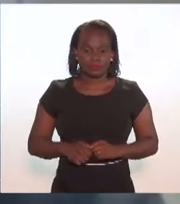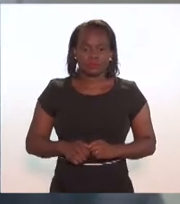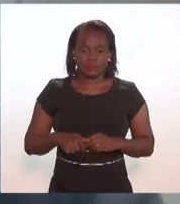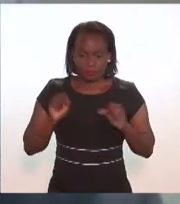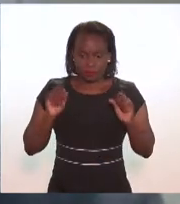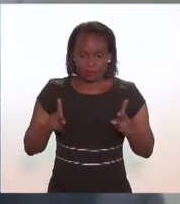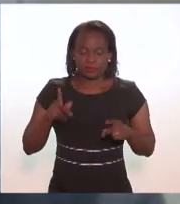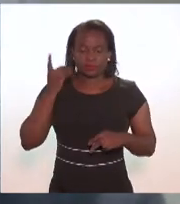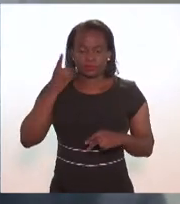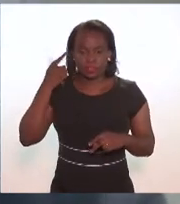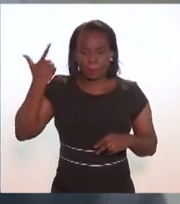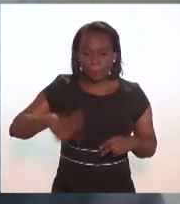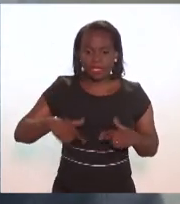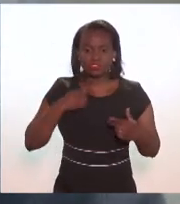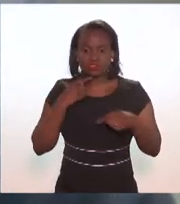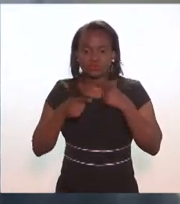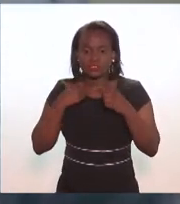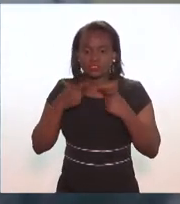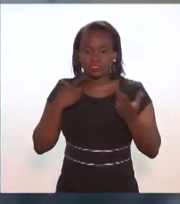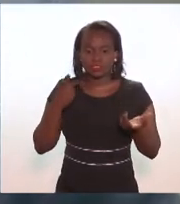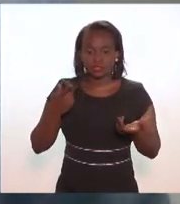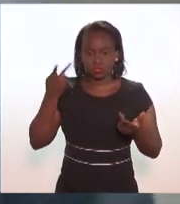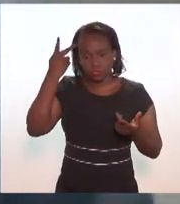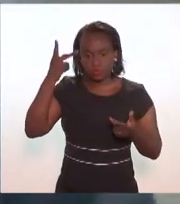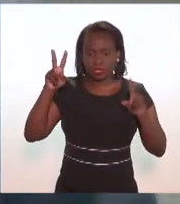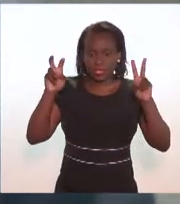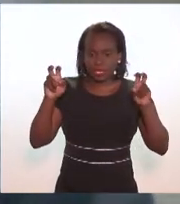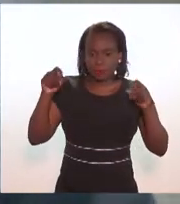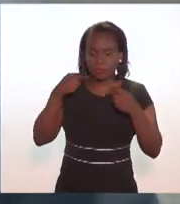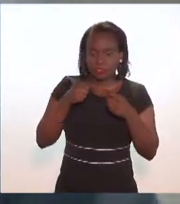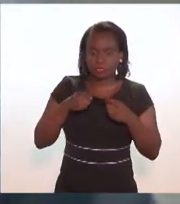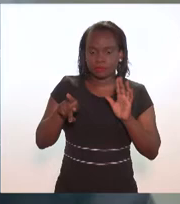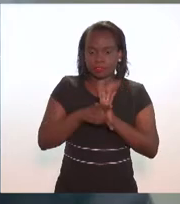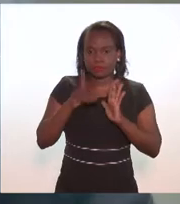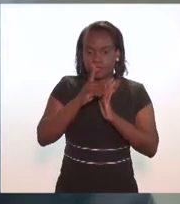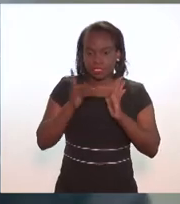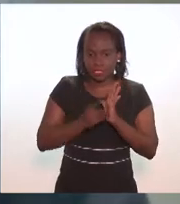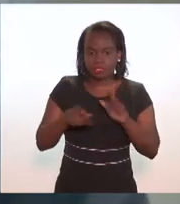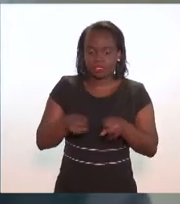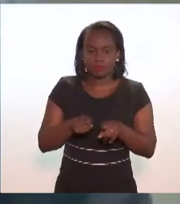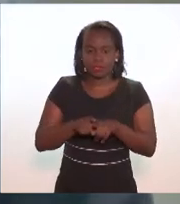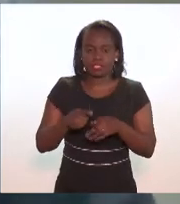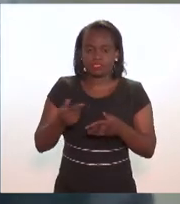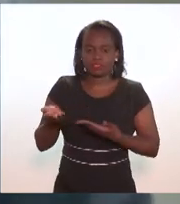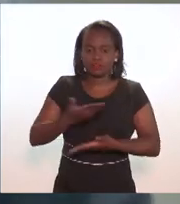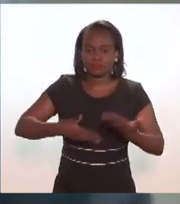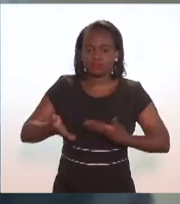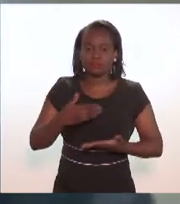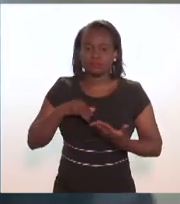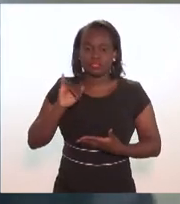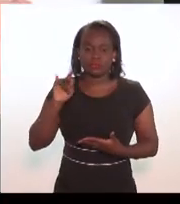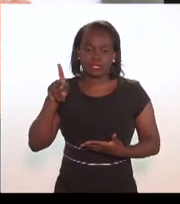Ok, deputado, mais alguma dúvida em relação a esse tema específico do decreto e da distribuição do IPM, não?